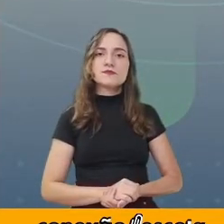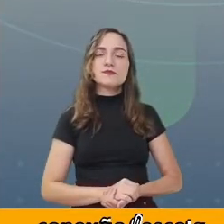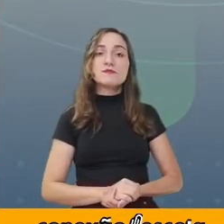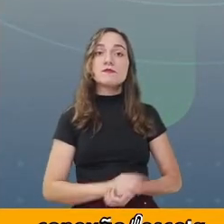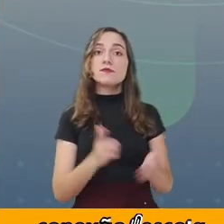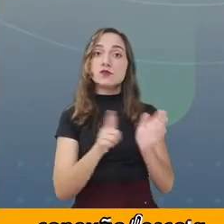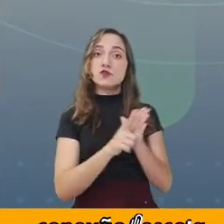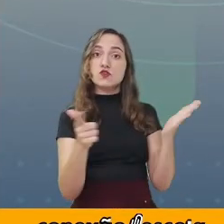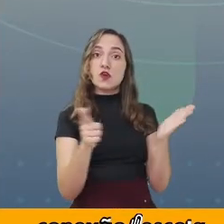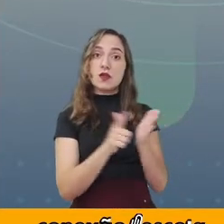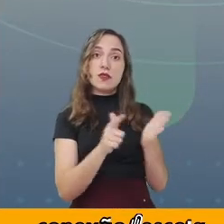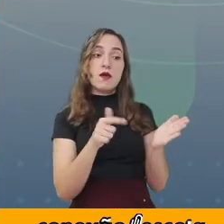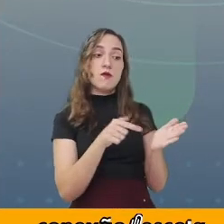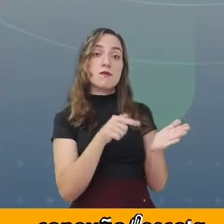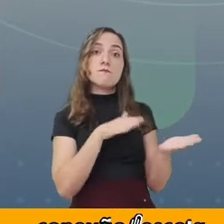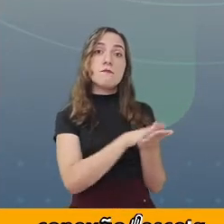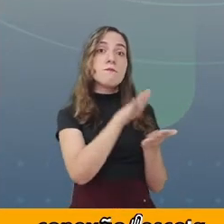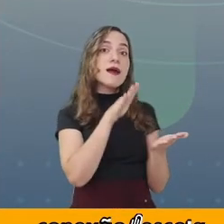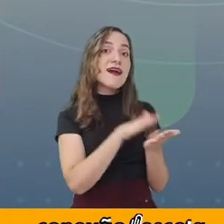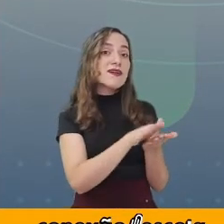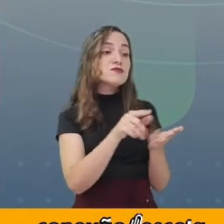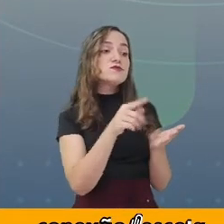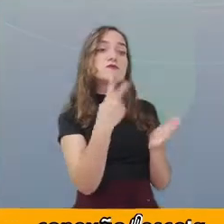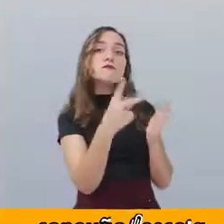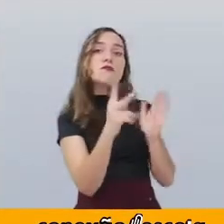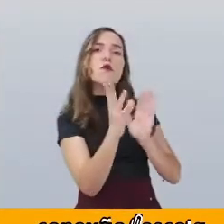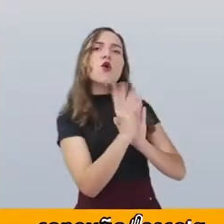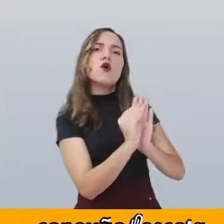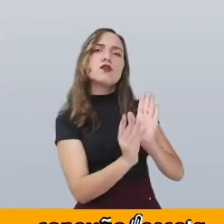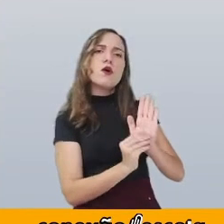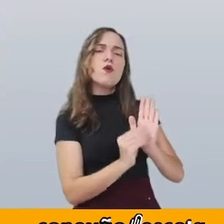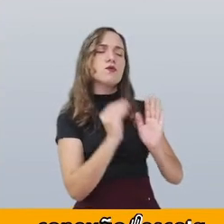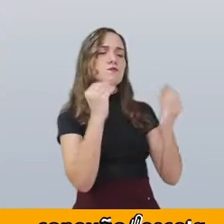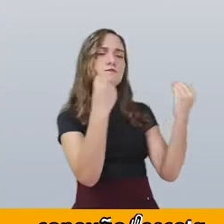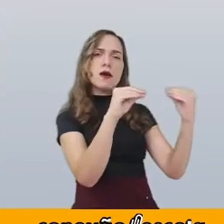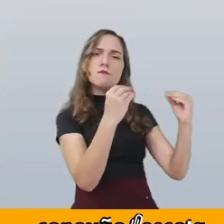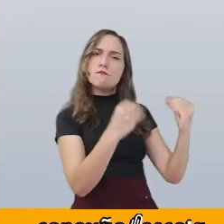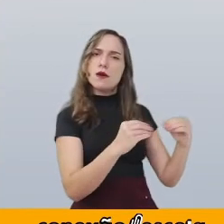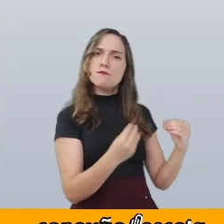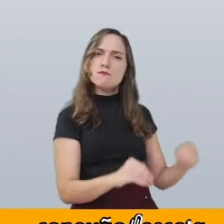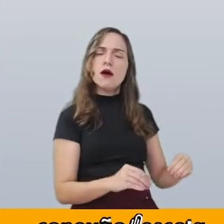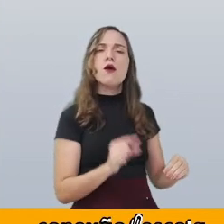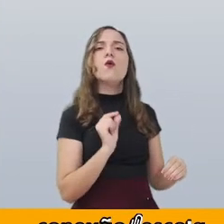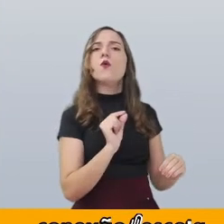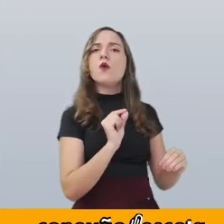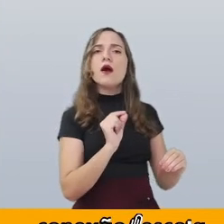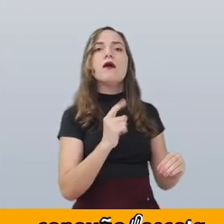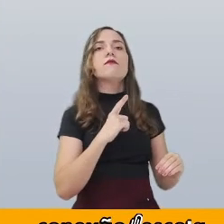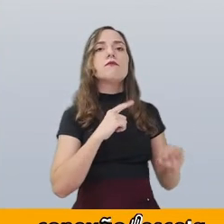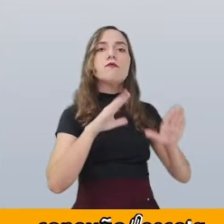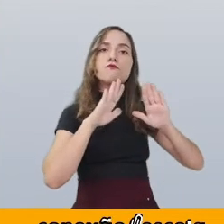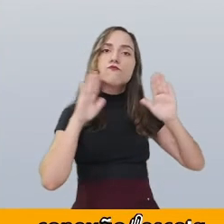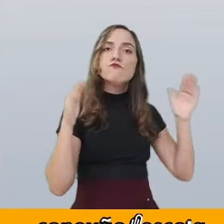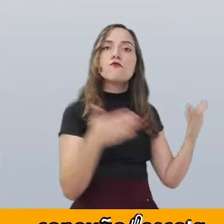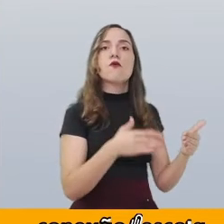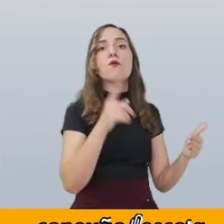No jornal impresso, o conteúdo jornalístico é produzido exclusivamente